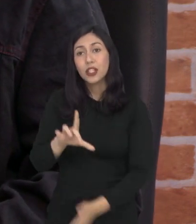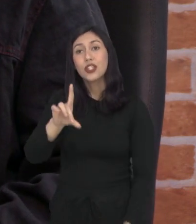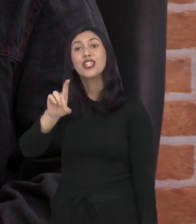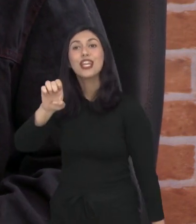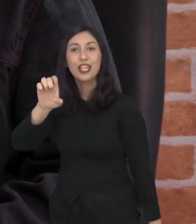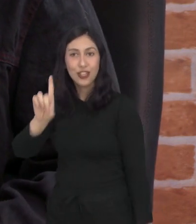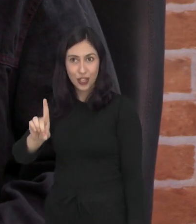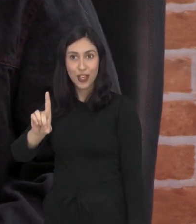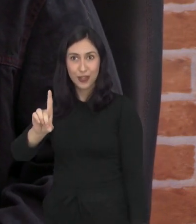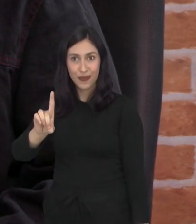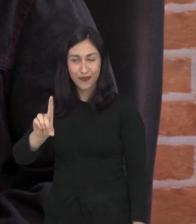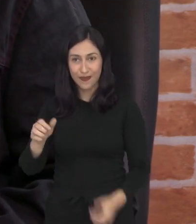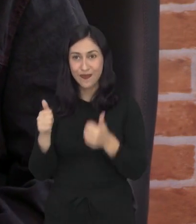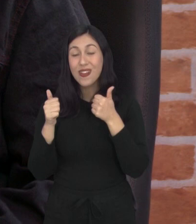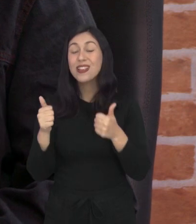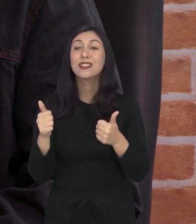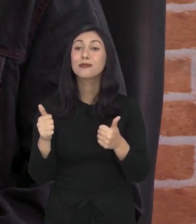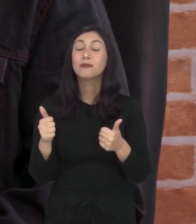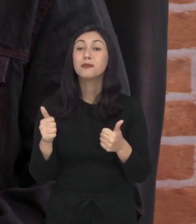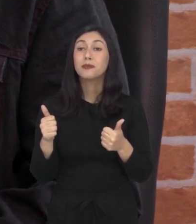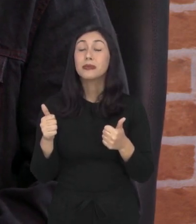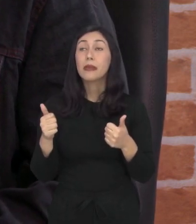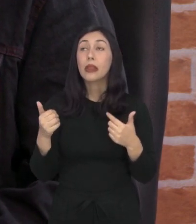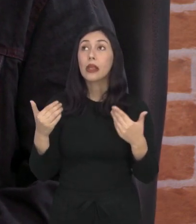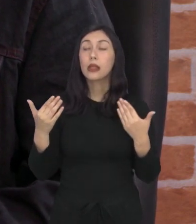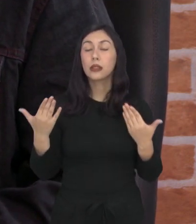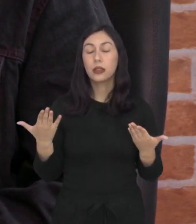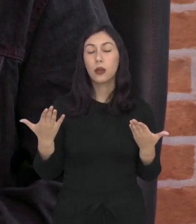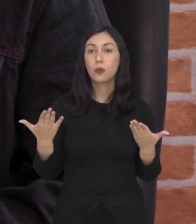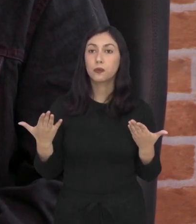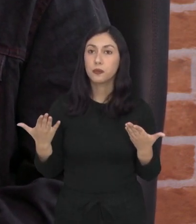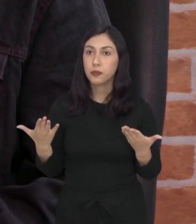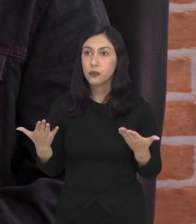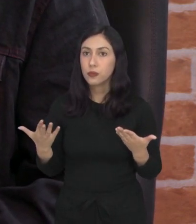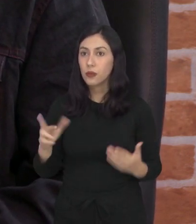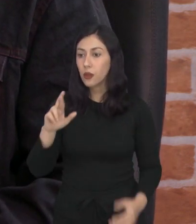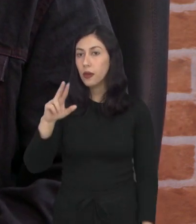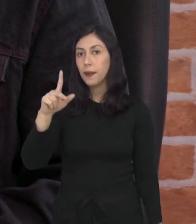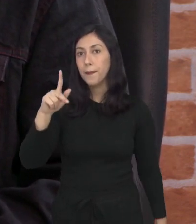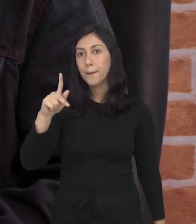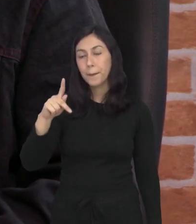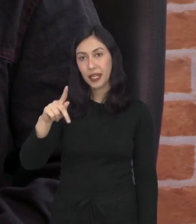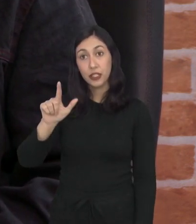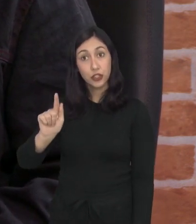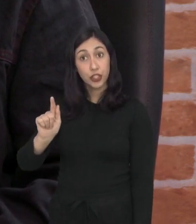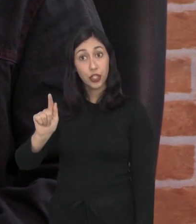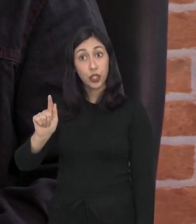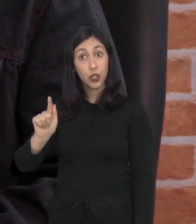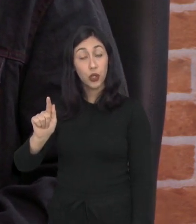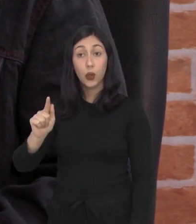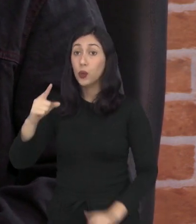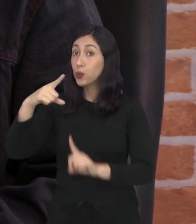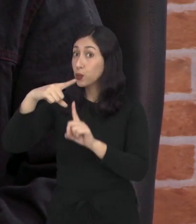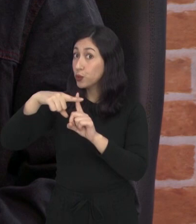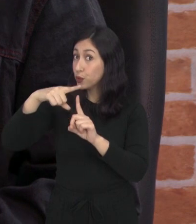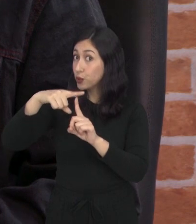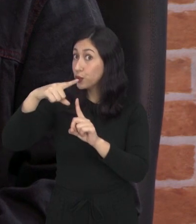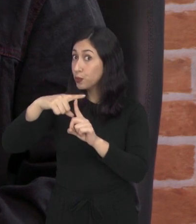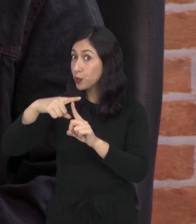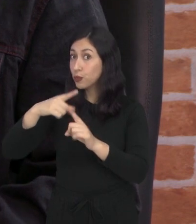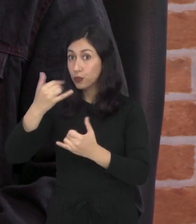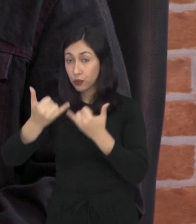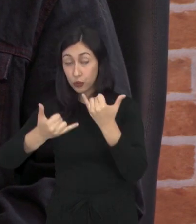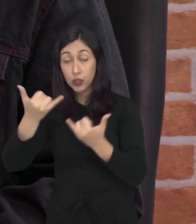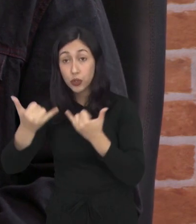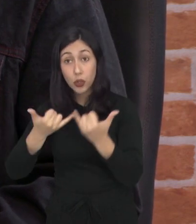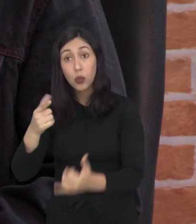do filme que lançou no Pode D&D. crer. Então, essa questão do RPG é isso. É um estilo de jogo, é um tipo de jogo, algo que você